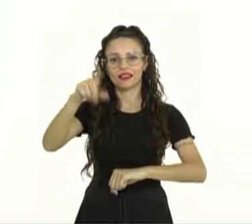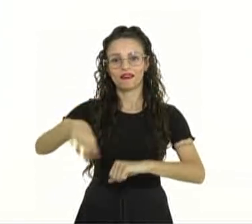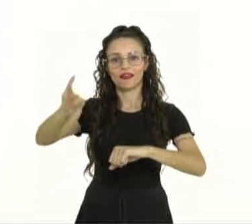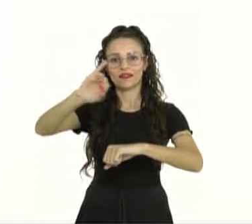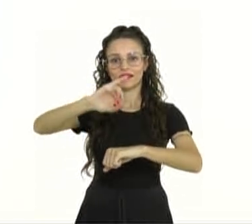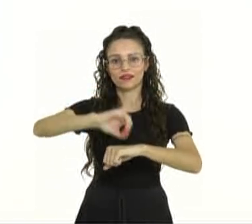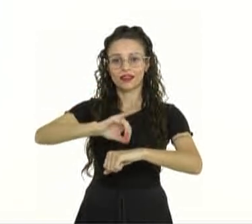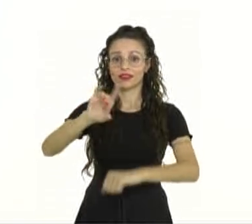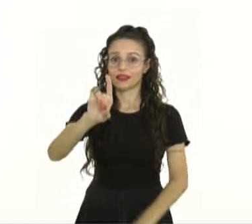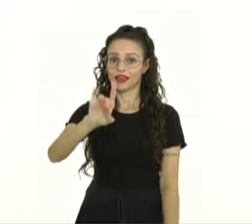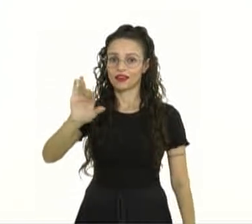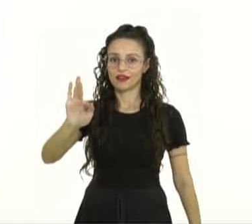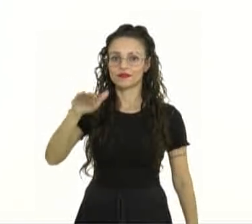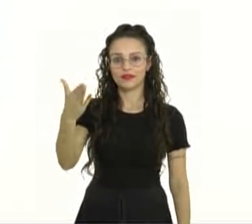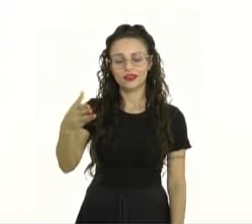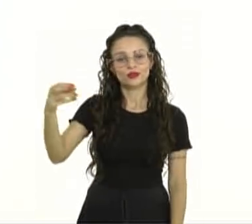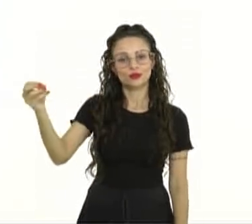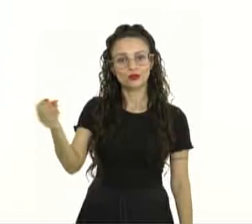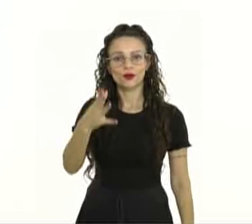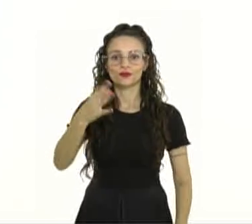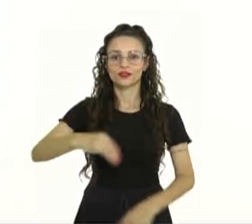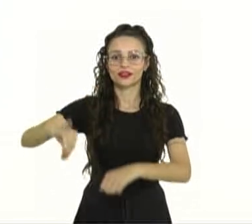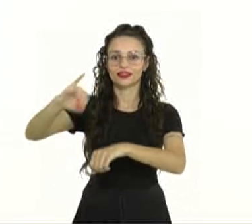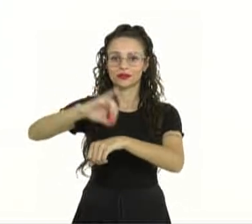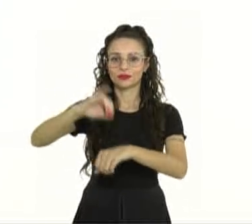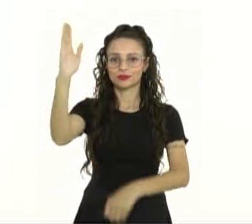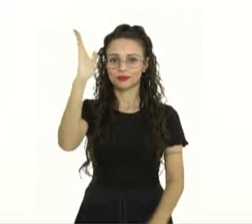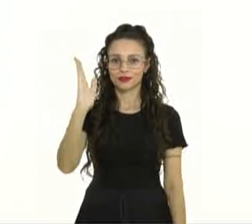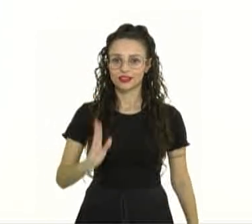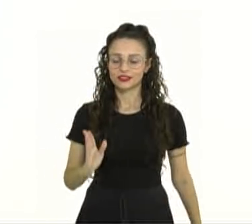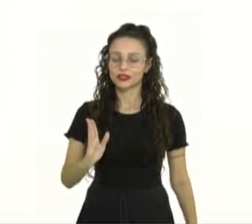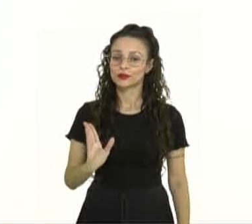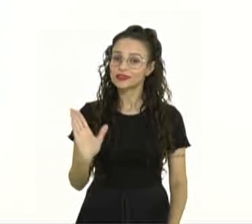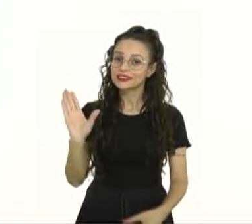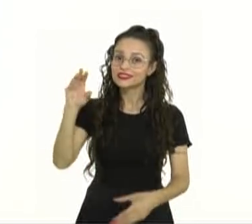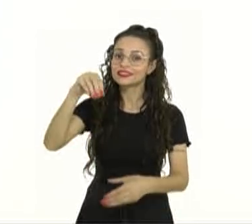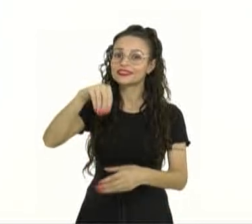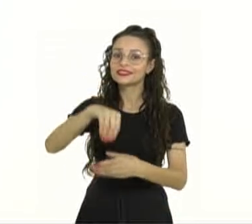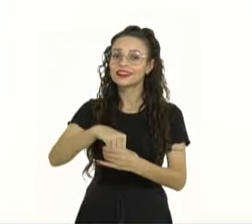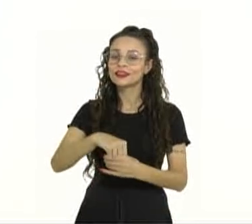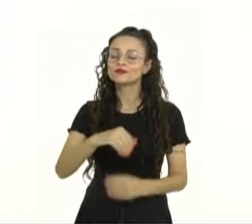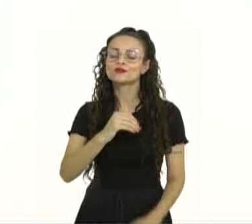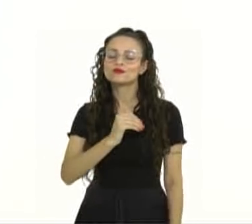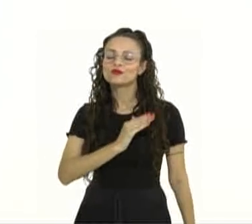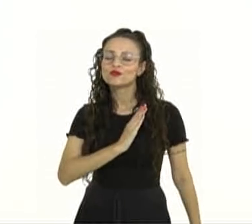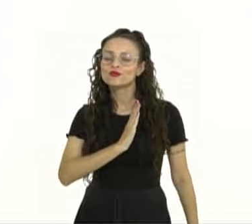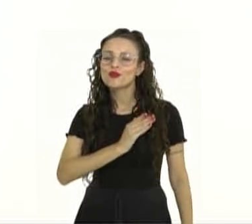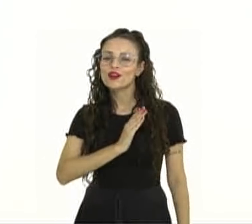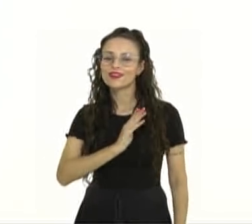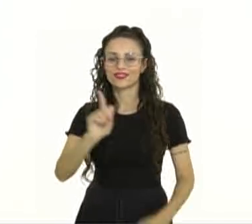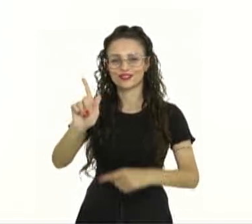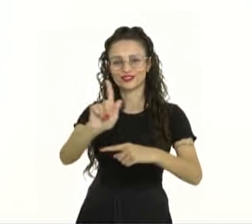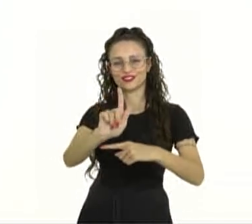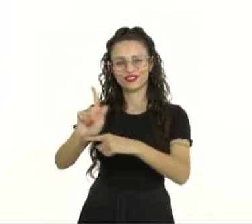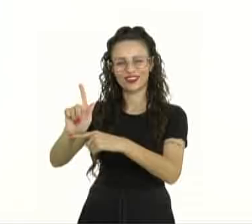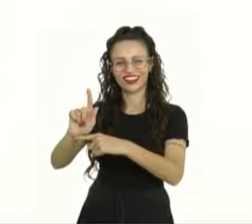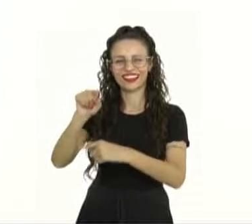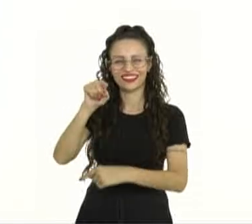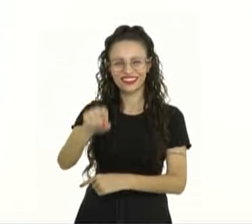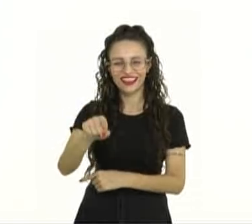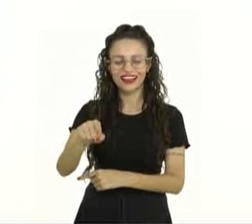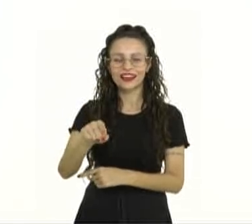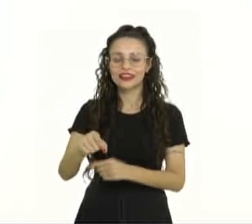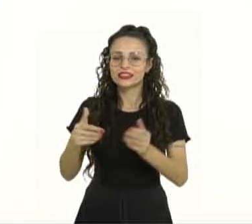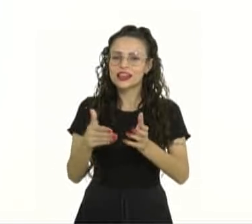Distrito Federal em uma nova capital do país. E ela está dentro do coração de Goiás, no meio do cerrado, estradas